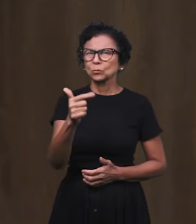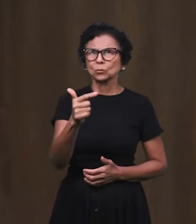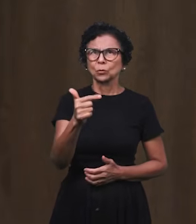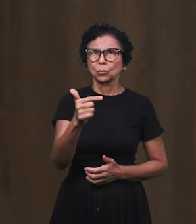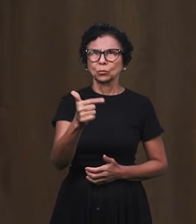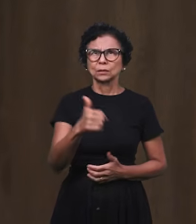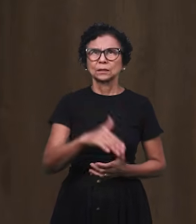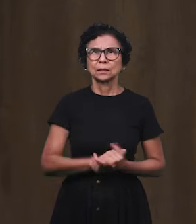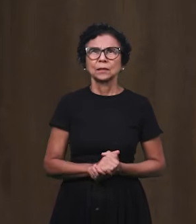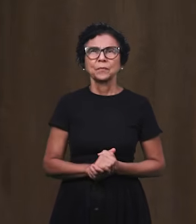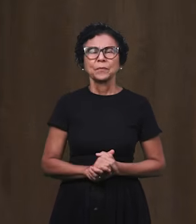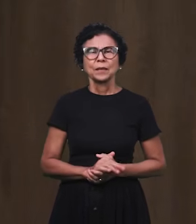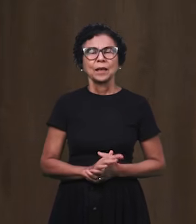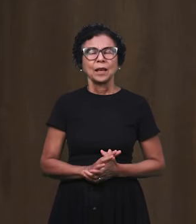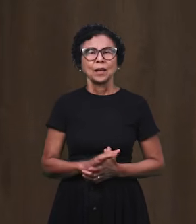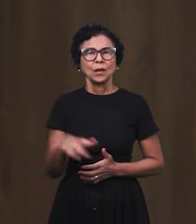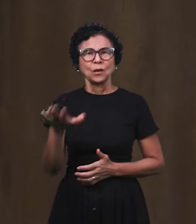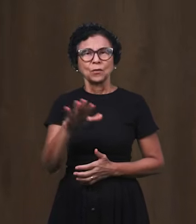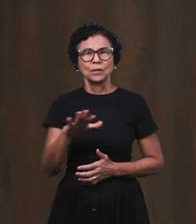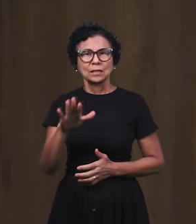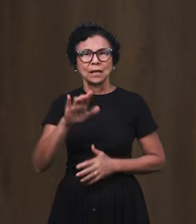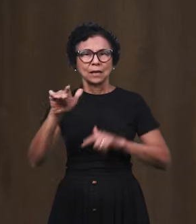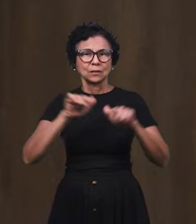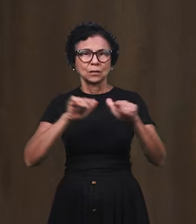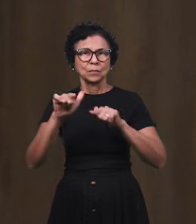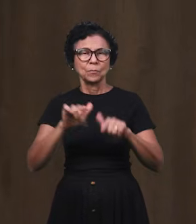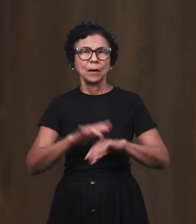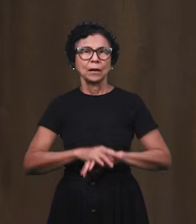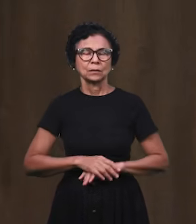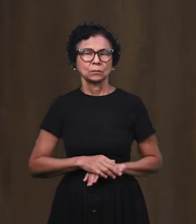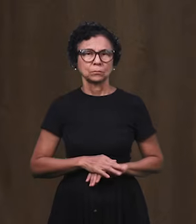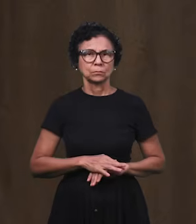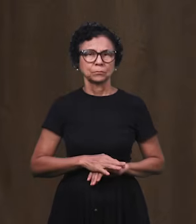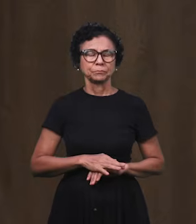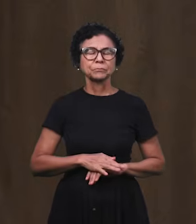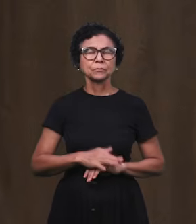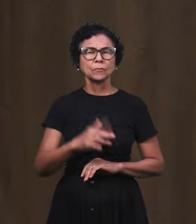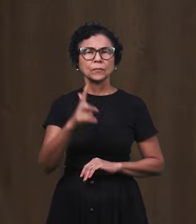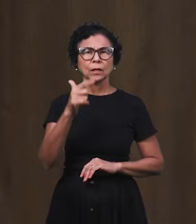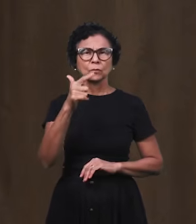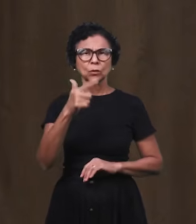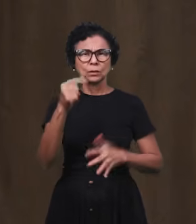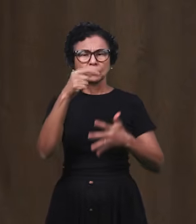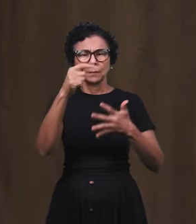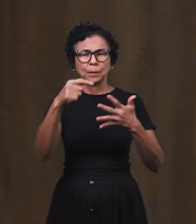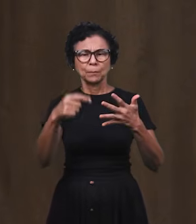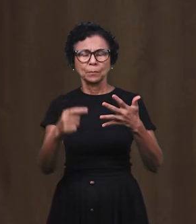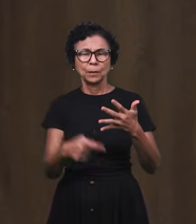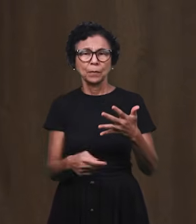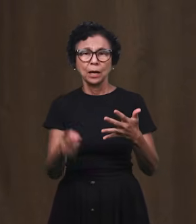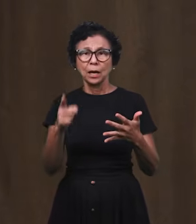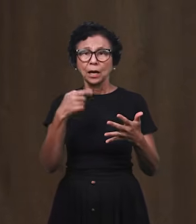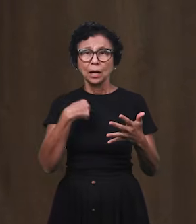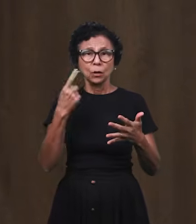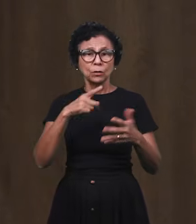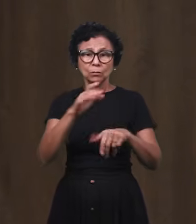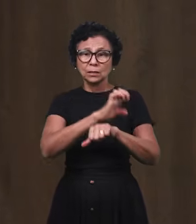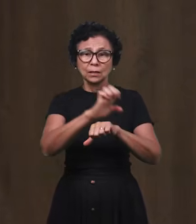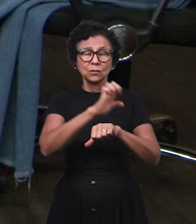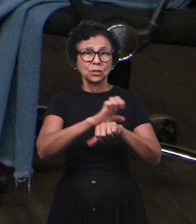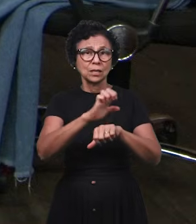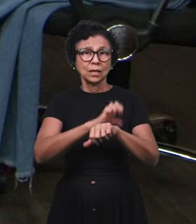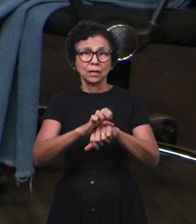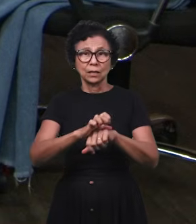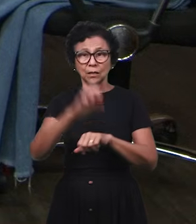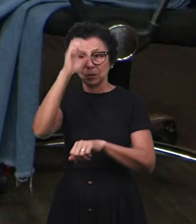Eram 12 peças no direito do trabalho que eu tinha que saber. Só que eu não me estagiei, então eu não sabia, né? Eu aprendi ali. E o que eu fiz? Porque